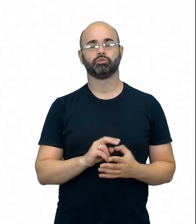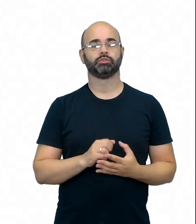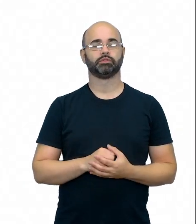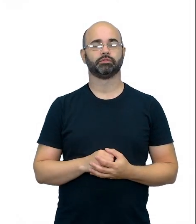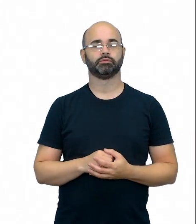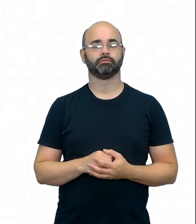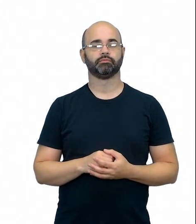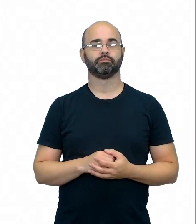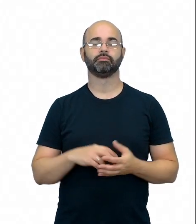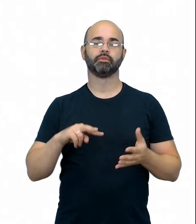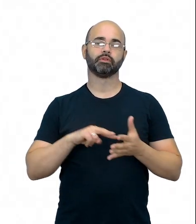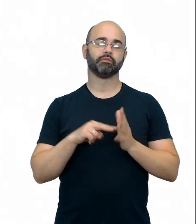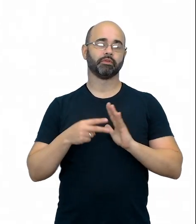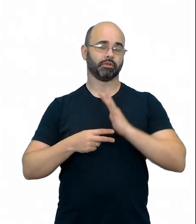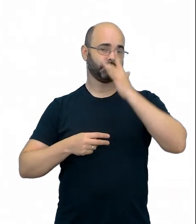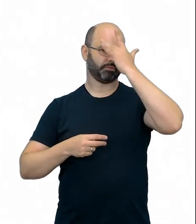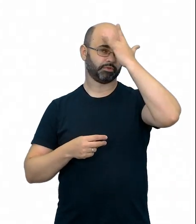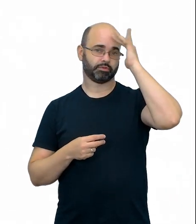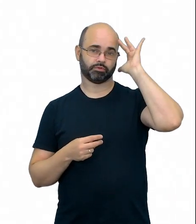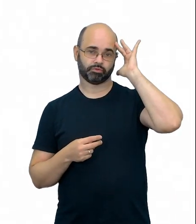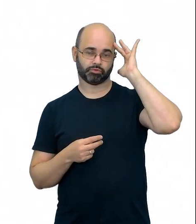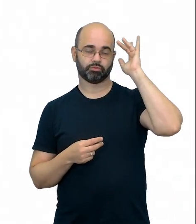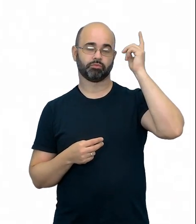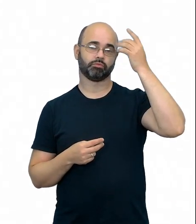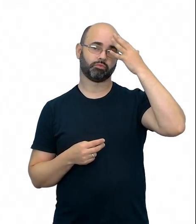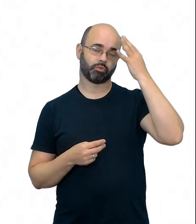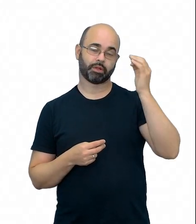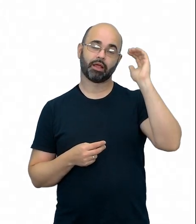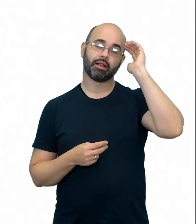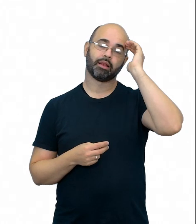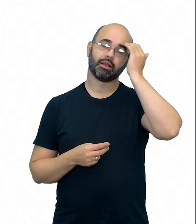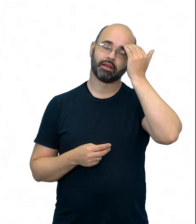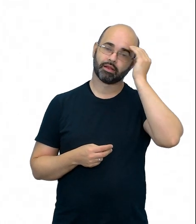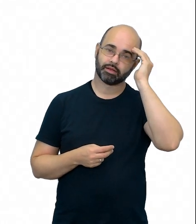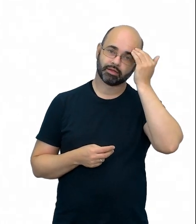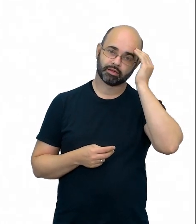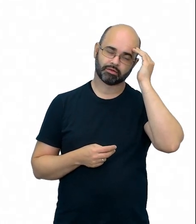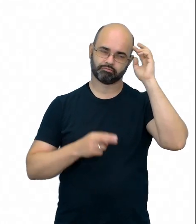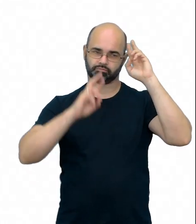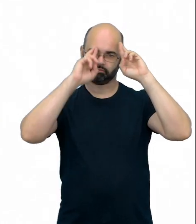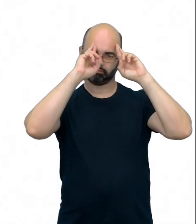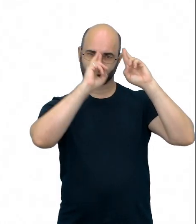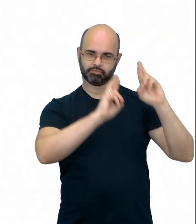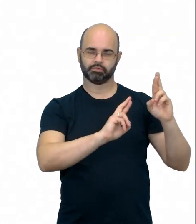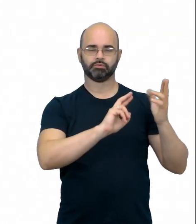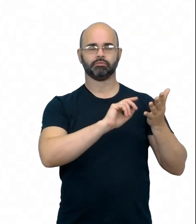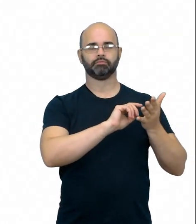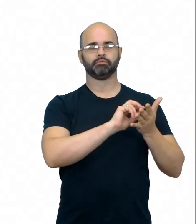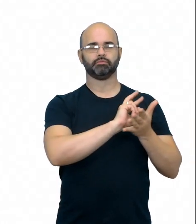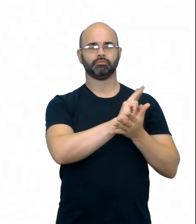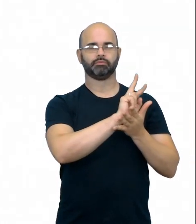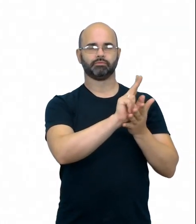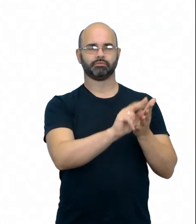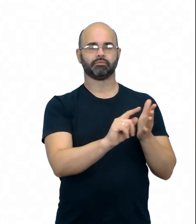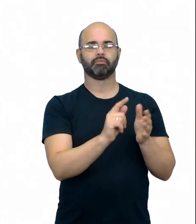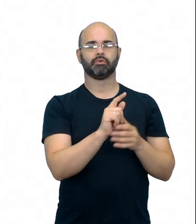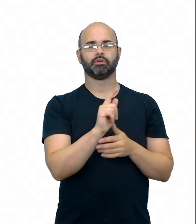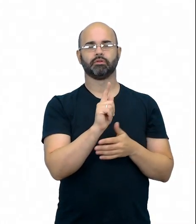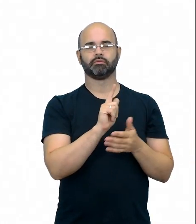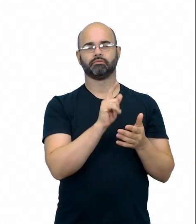exemplo, compreender e respeitar as variedades linguísticas enquanto construções históricas, sociais e